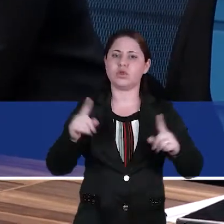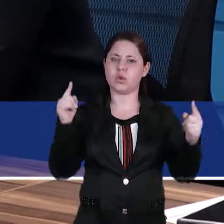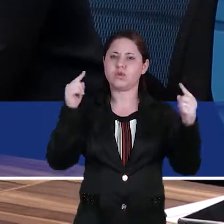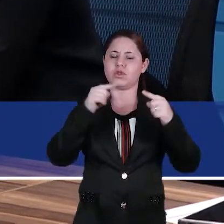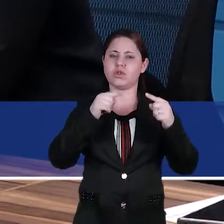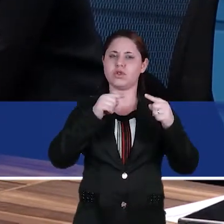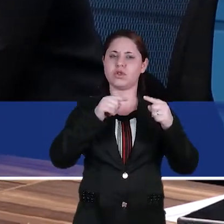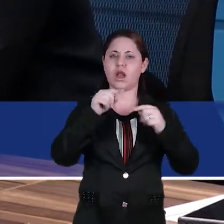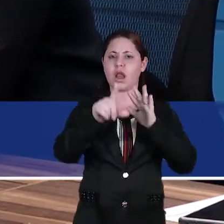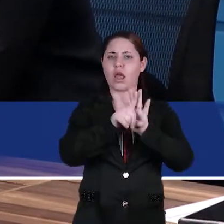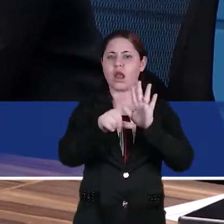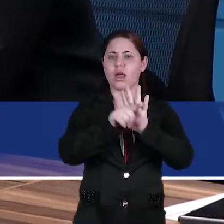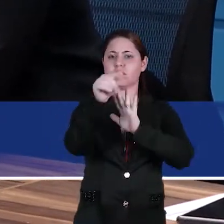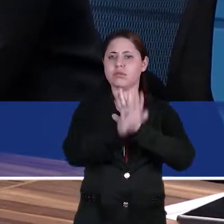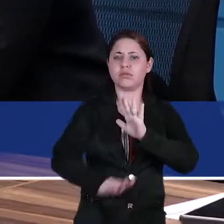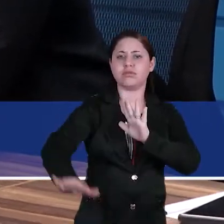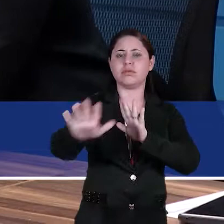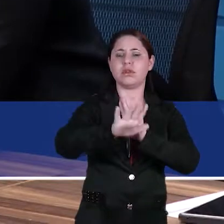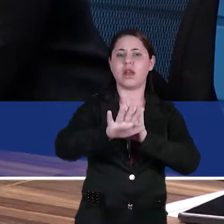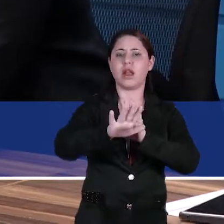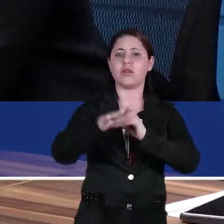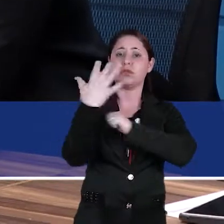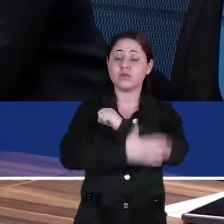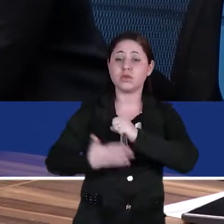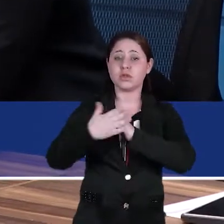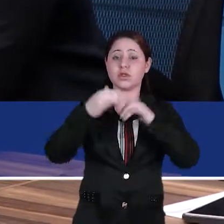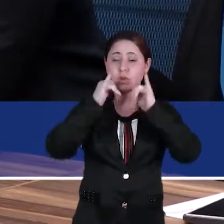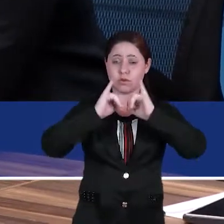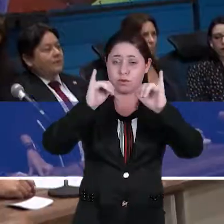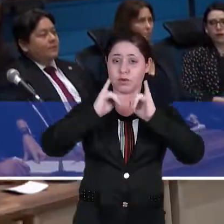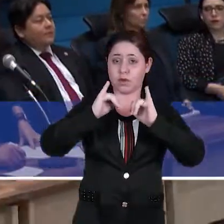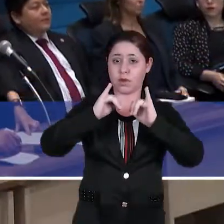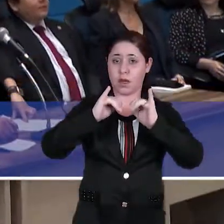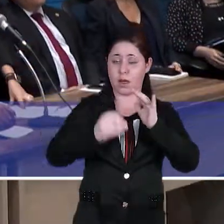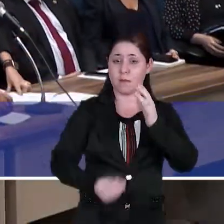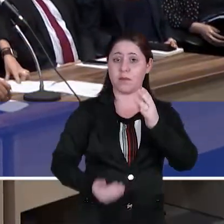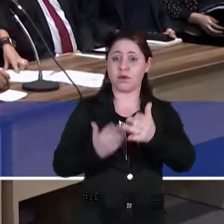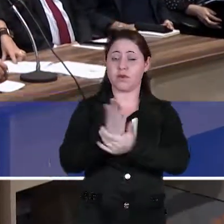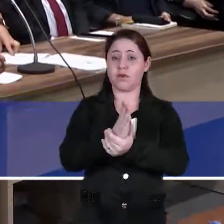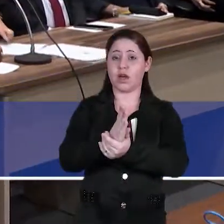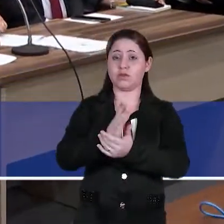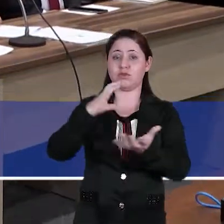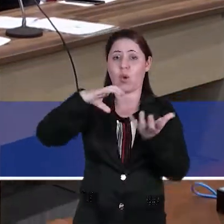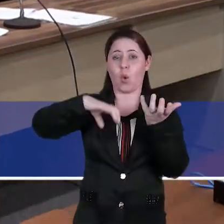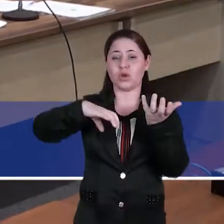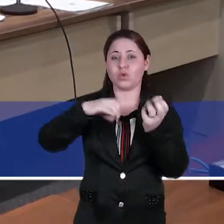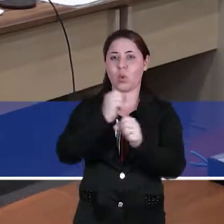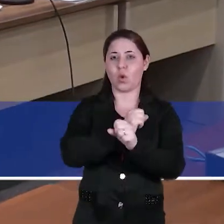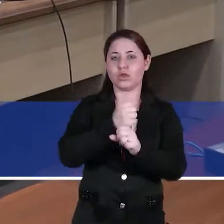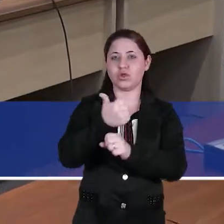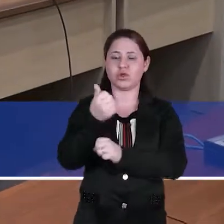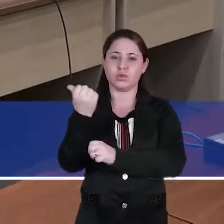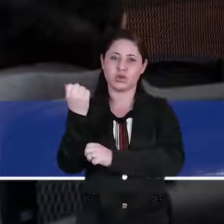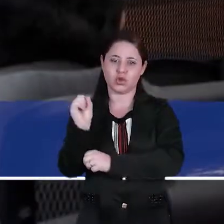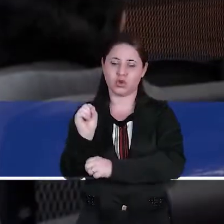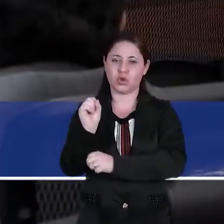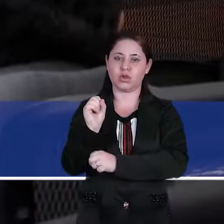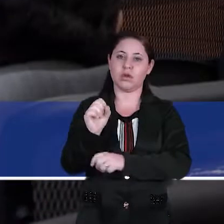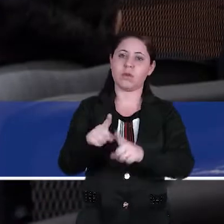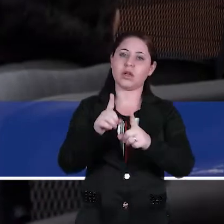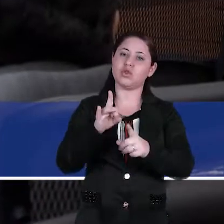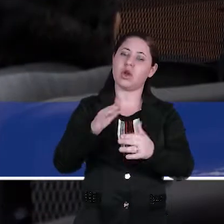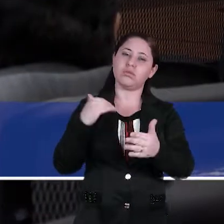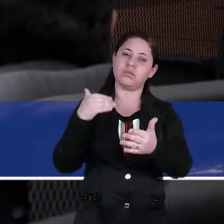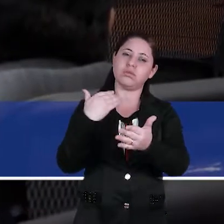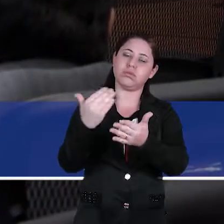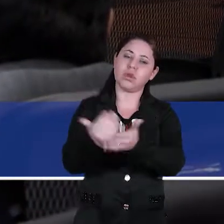dos objetivos divulgar a Lei Geral de Proteção de Dados Pessoais, que foi aprovada pelo Congresso Nacional em 2018, mas